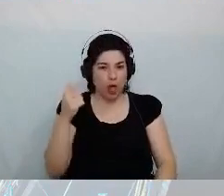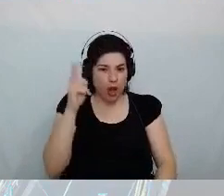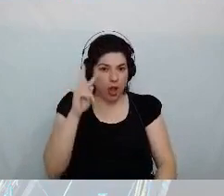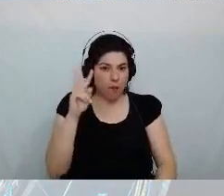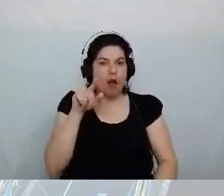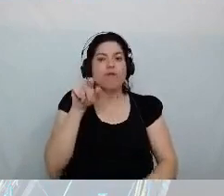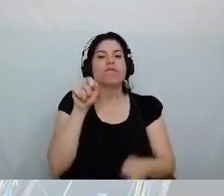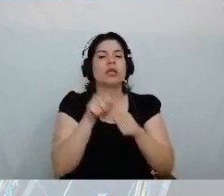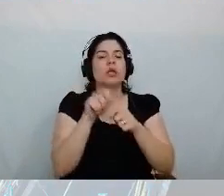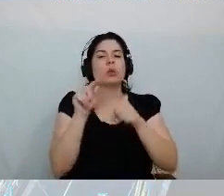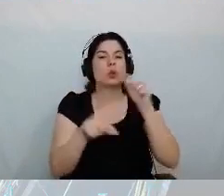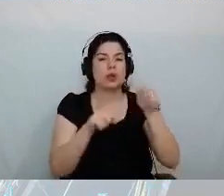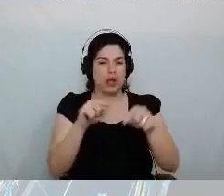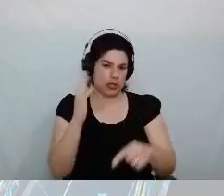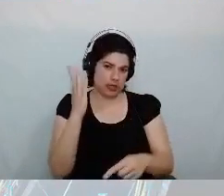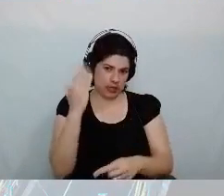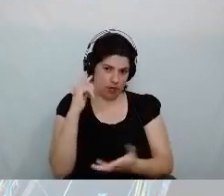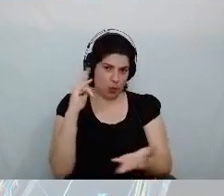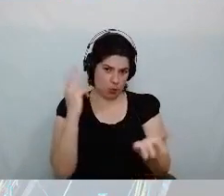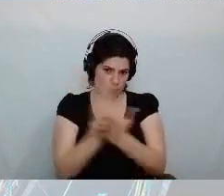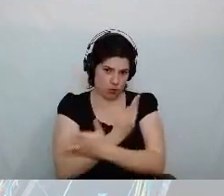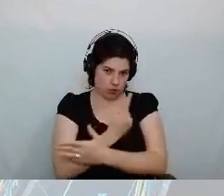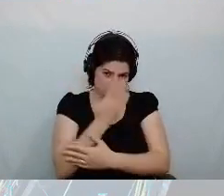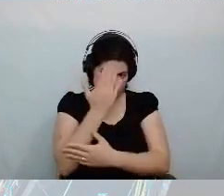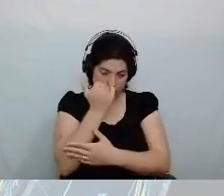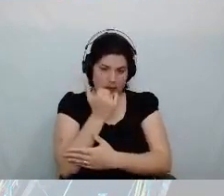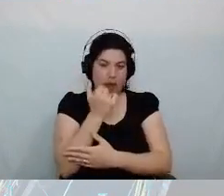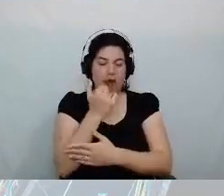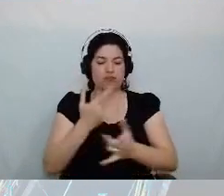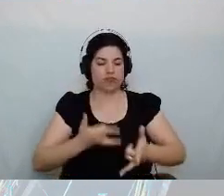Todo mundo sabe o que aconteceu 11 de setembro de 2001. Torres Gêmeas.